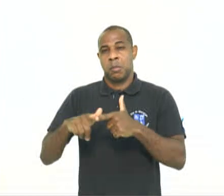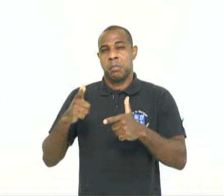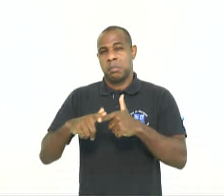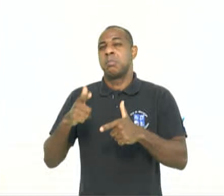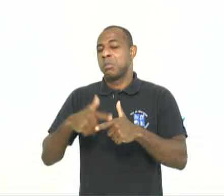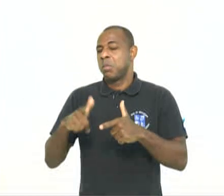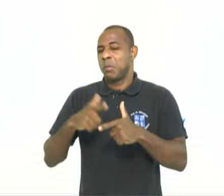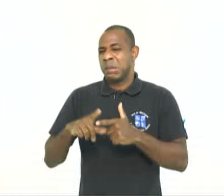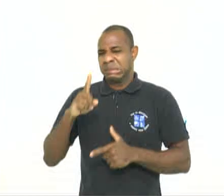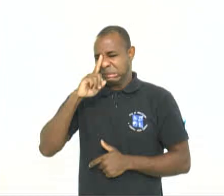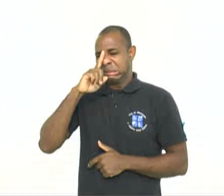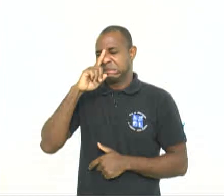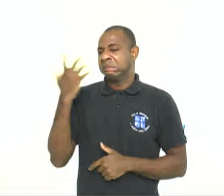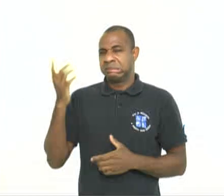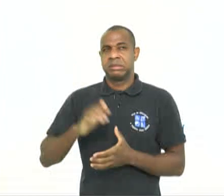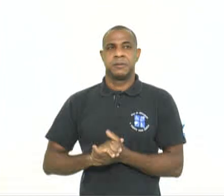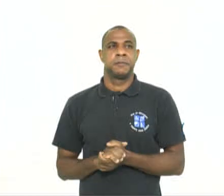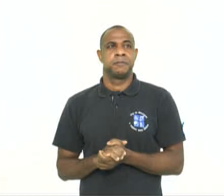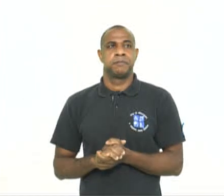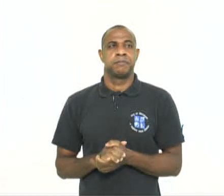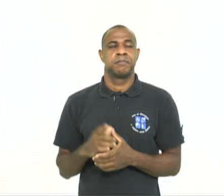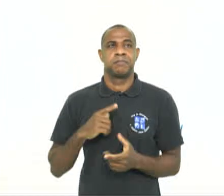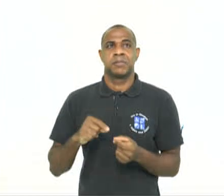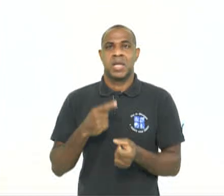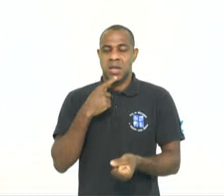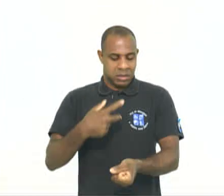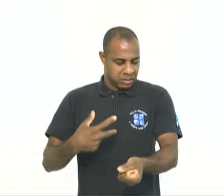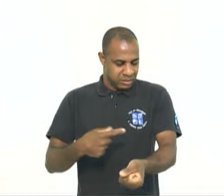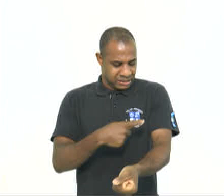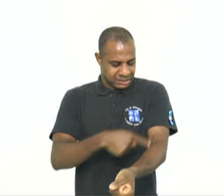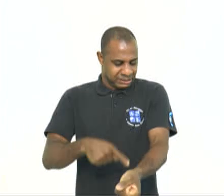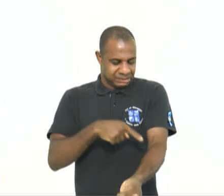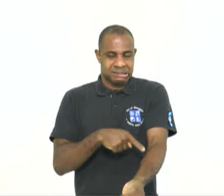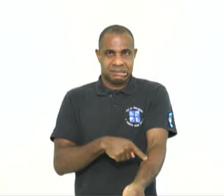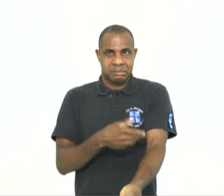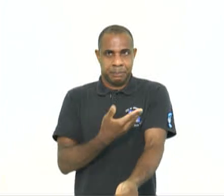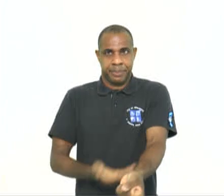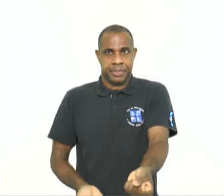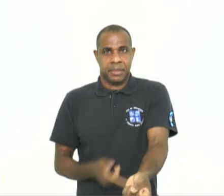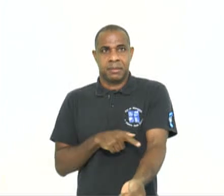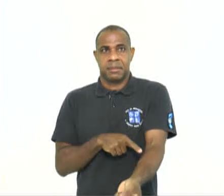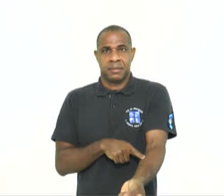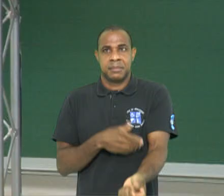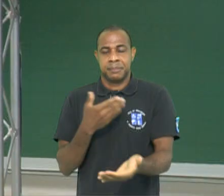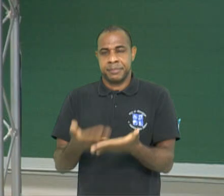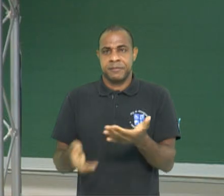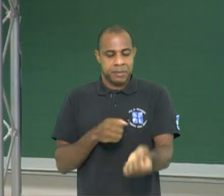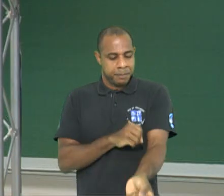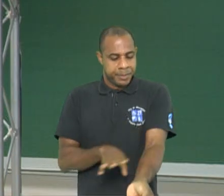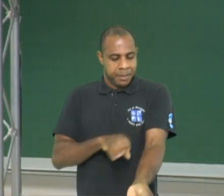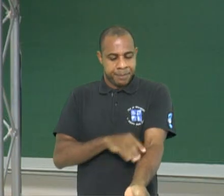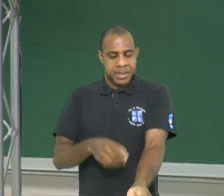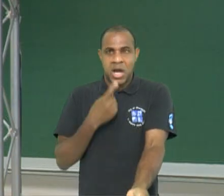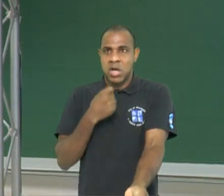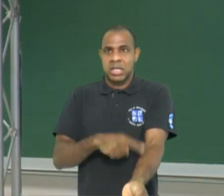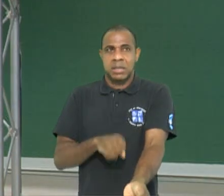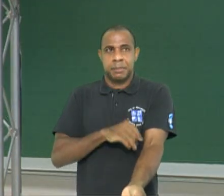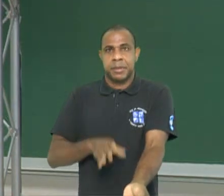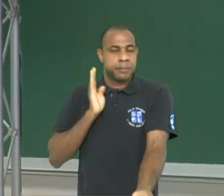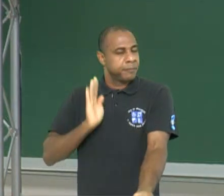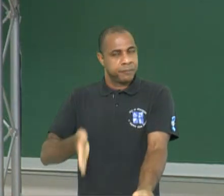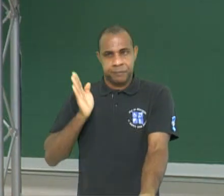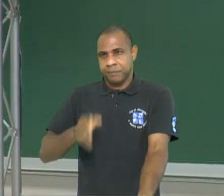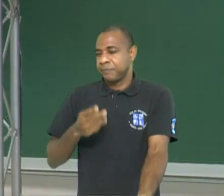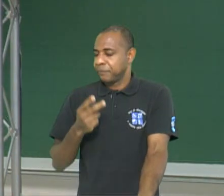traumatismos banais, considerados banais, né? Com um pequeno ferimento ou até uma extração dentária. Ele vai sangrar direto, né, por